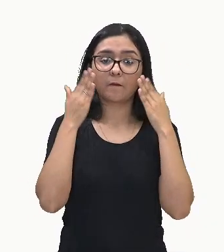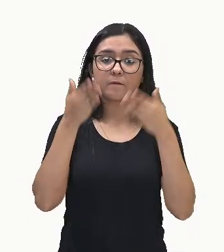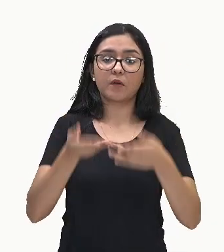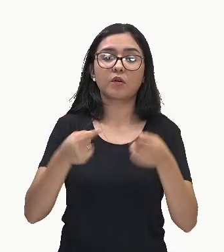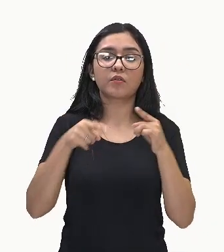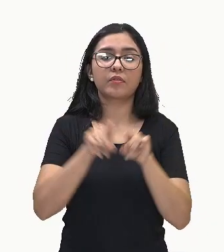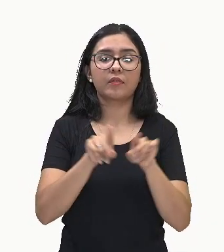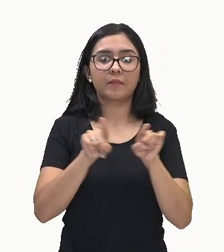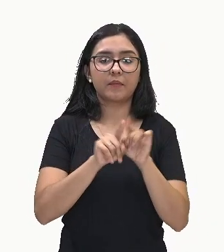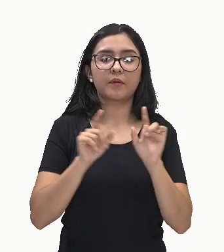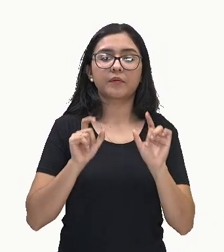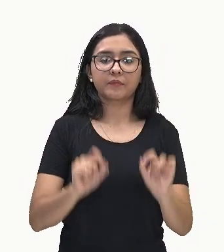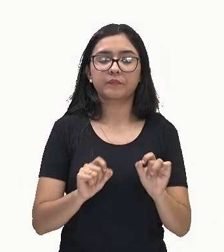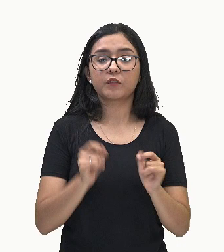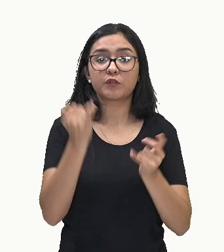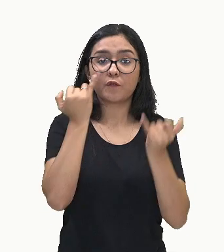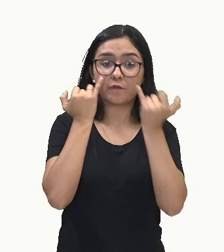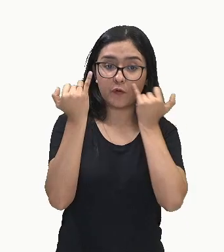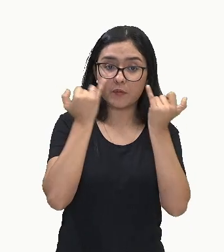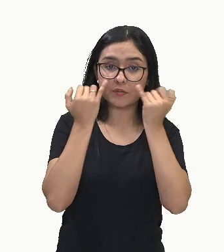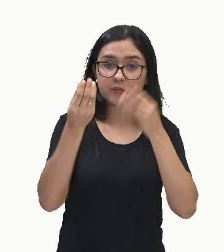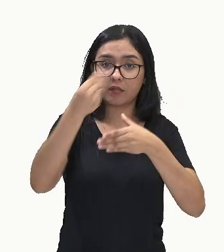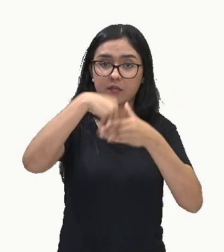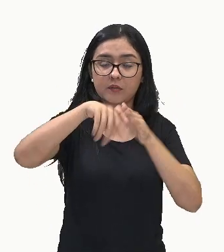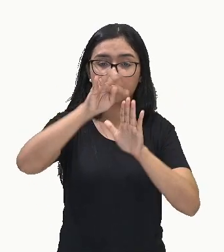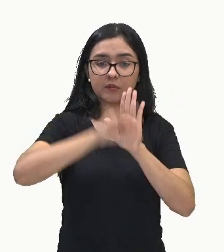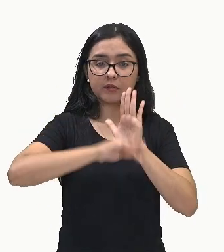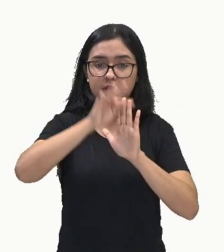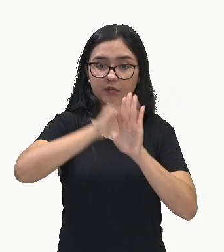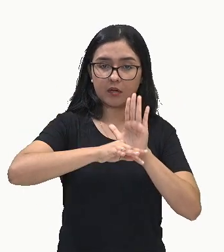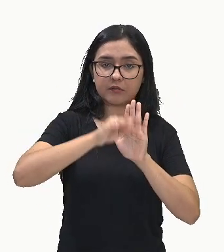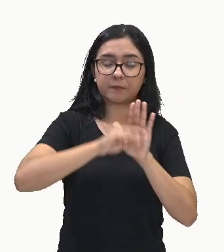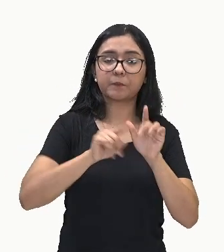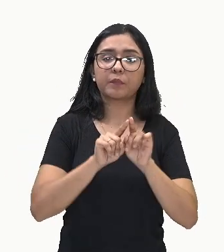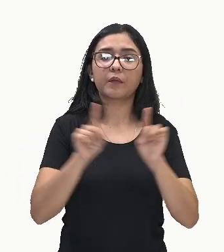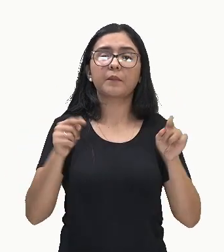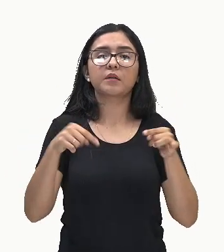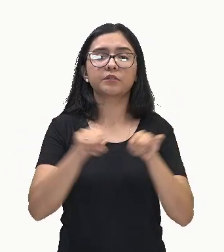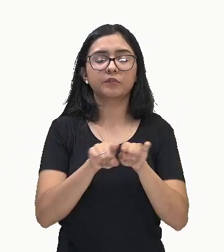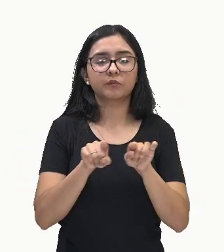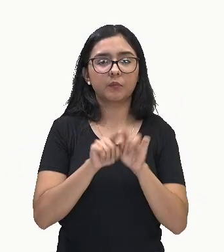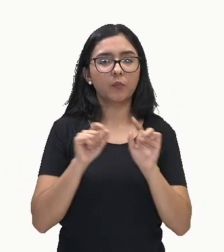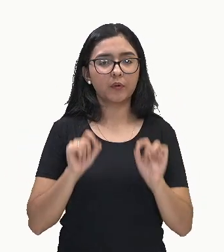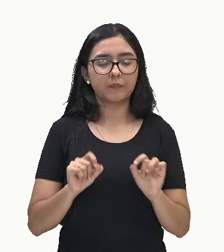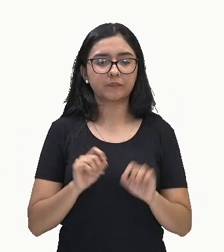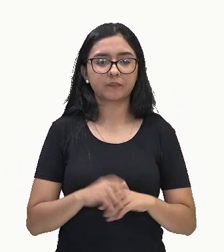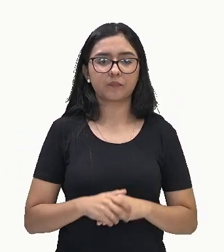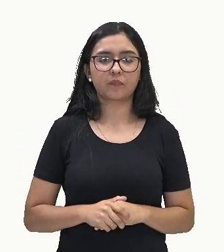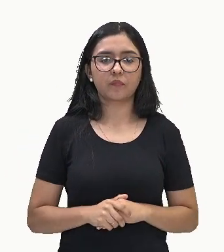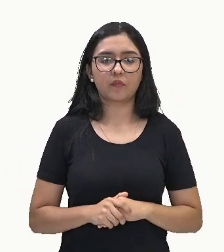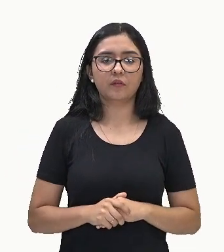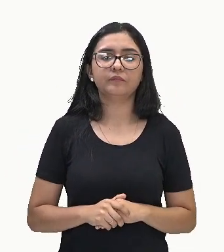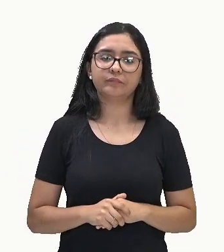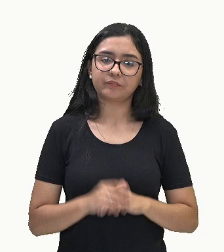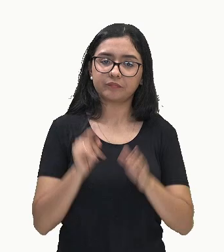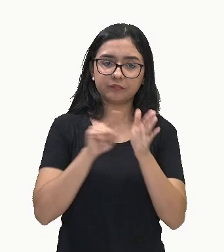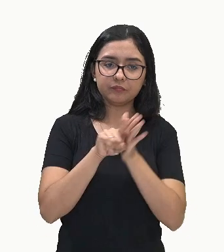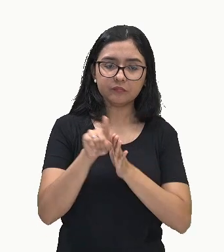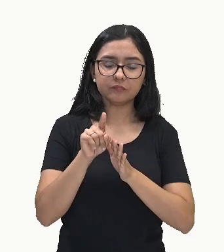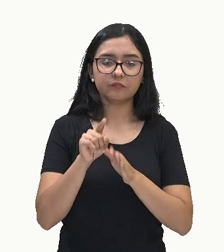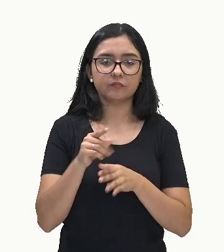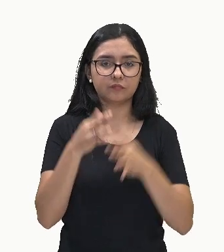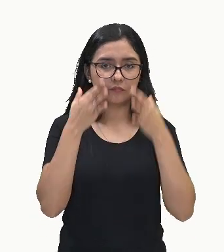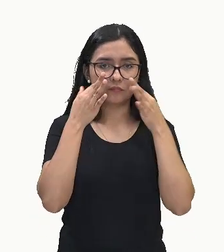né não só nos dados que compõem a questão mas também no comando da questão Então